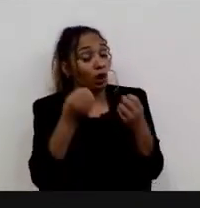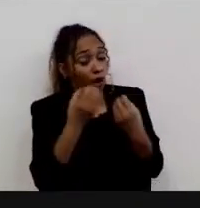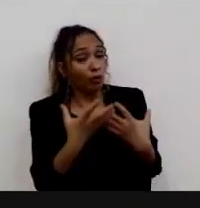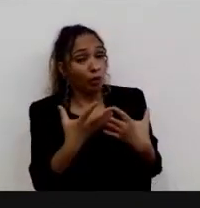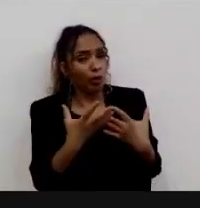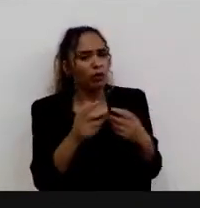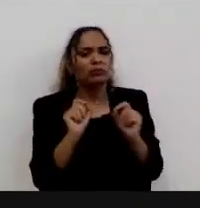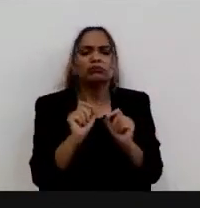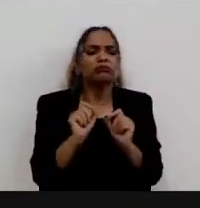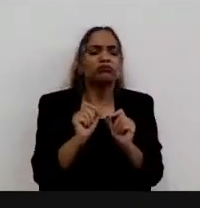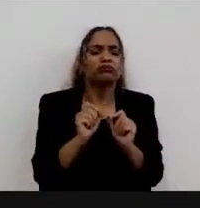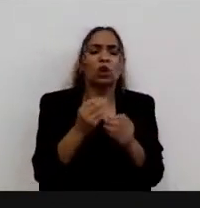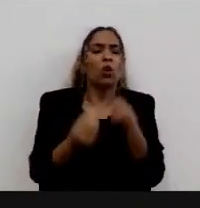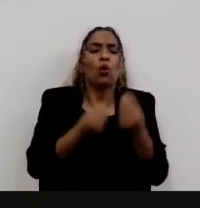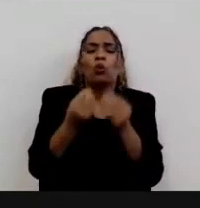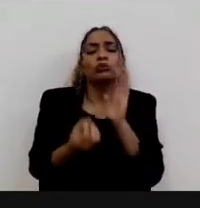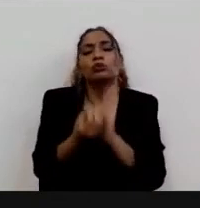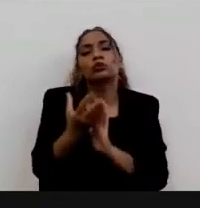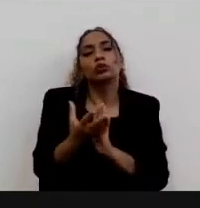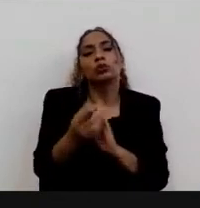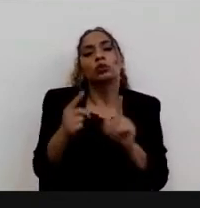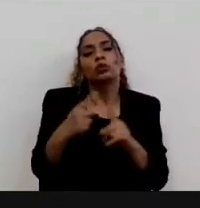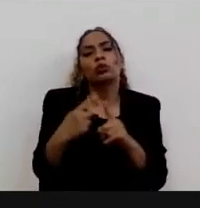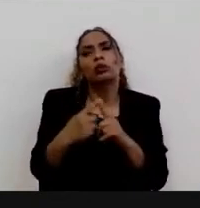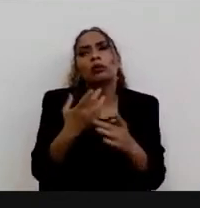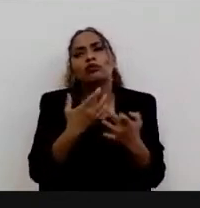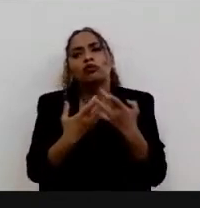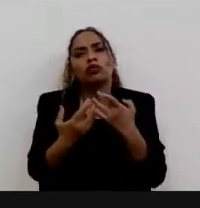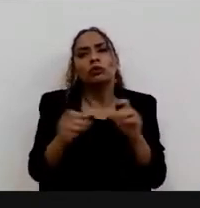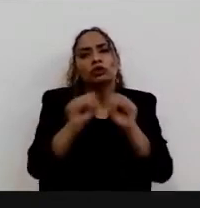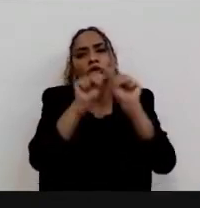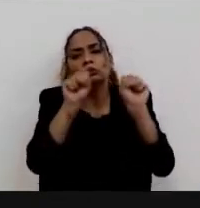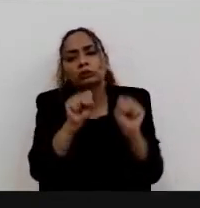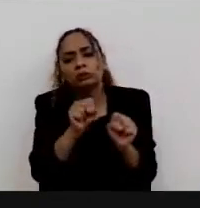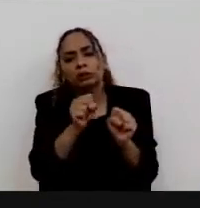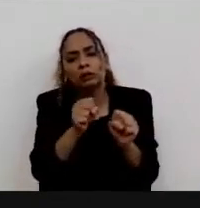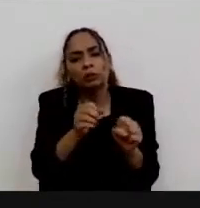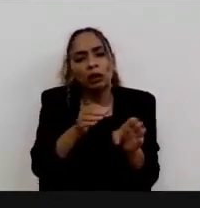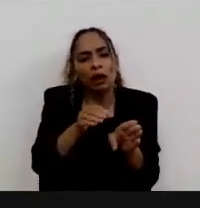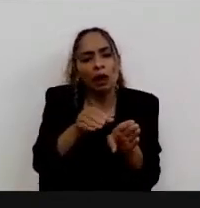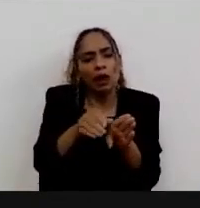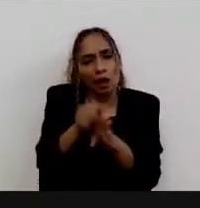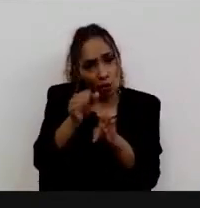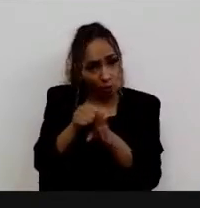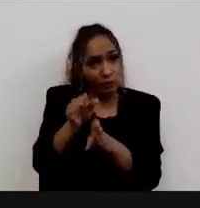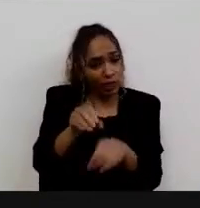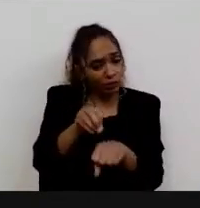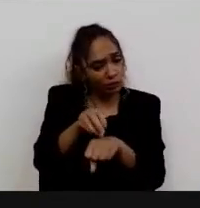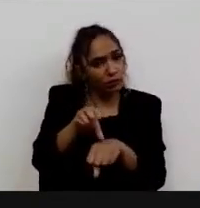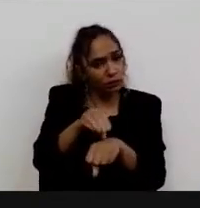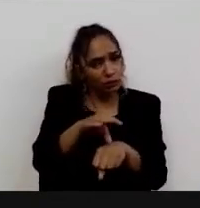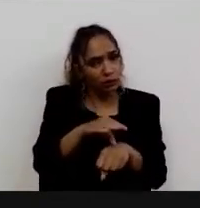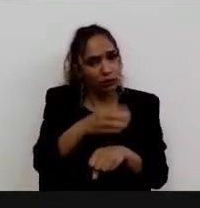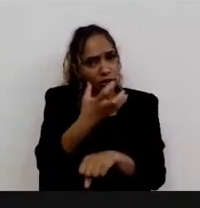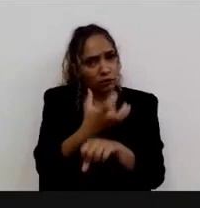mas de onde veio isso? Né? Por que ensejou que o sistema recomendasse essa matéria?